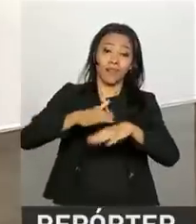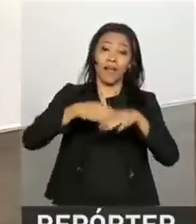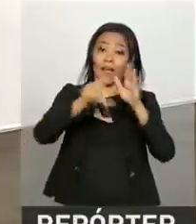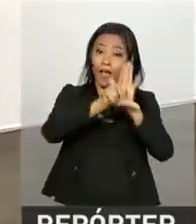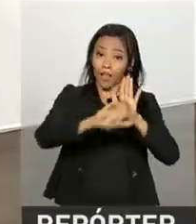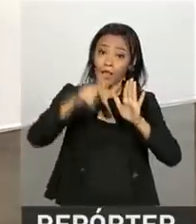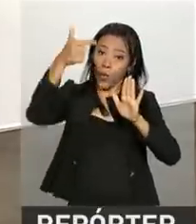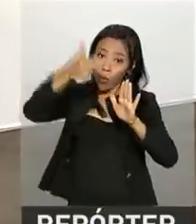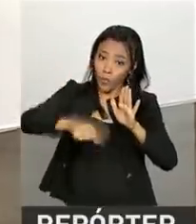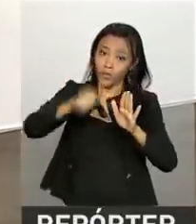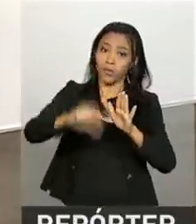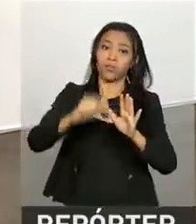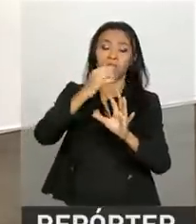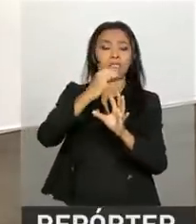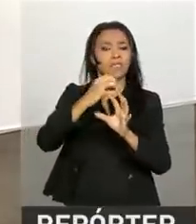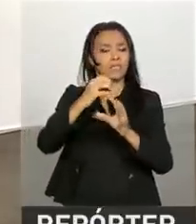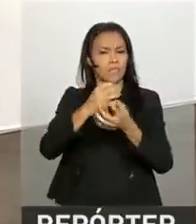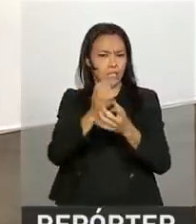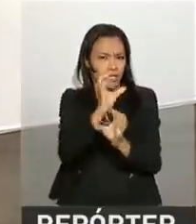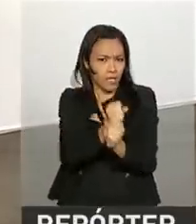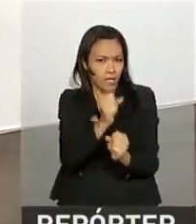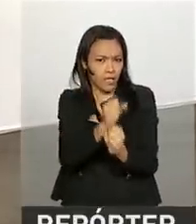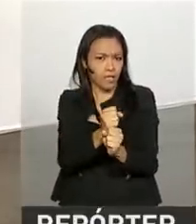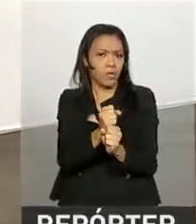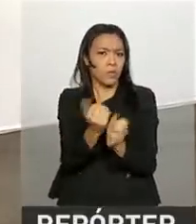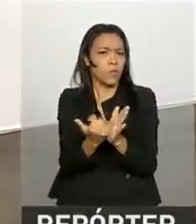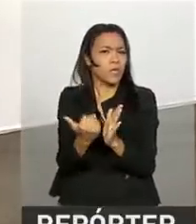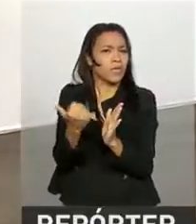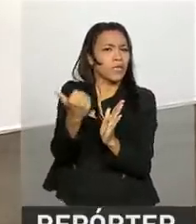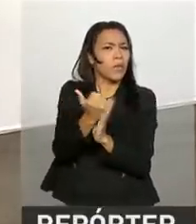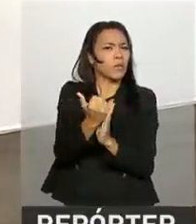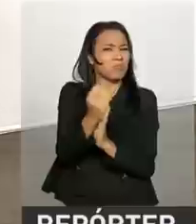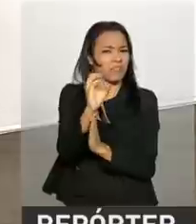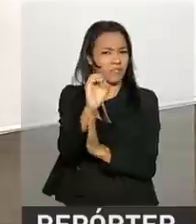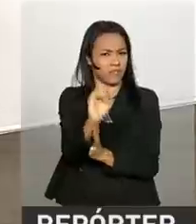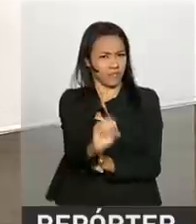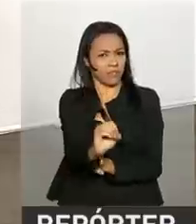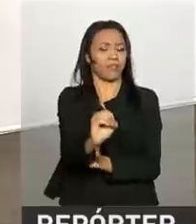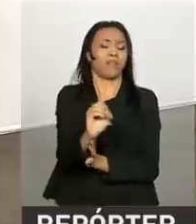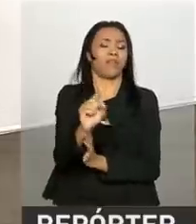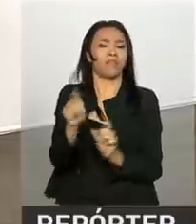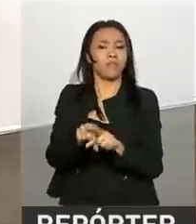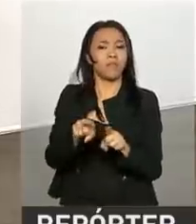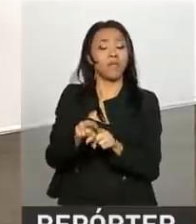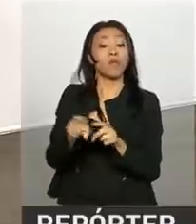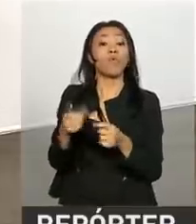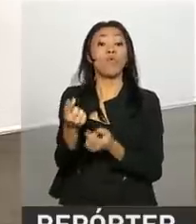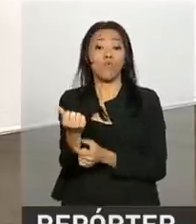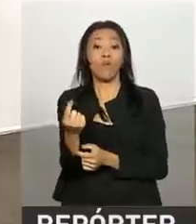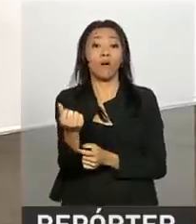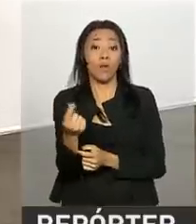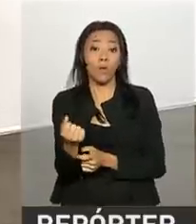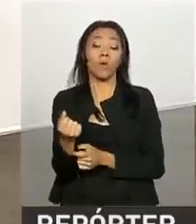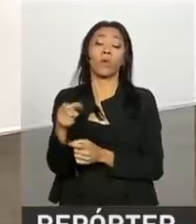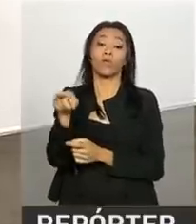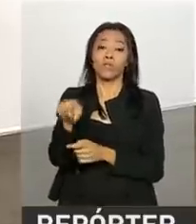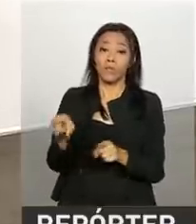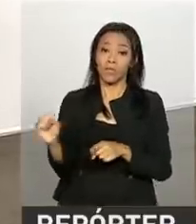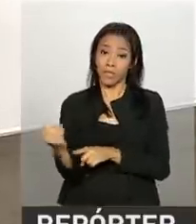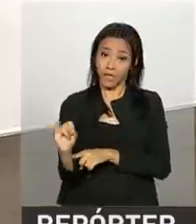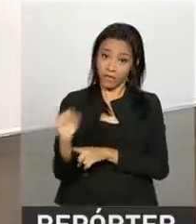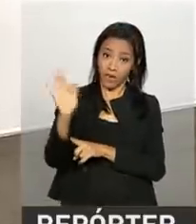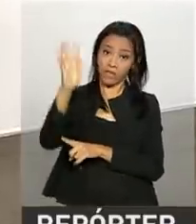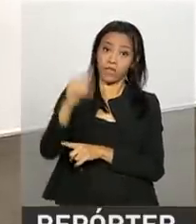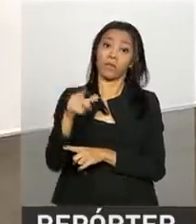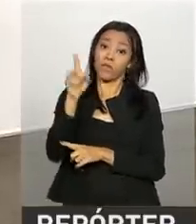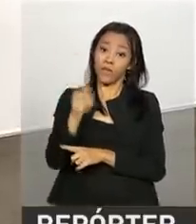seja calculado um crescimento zero. Além desse crescimento zero, é calculado aí o valor da inflação medida pelo INPC, que é o Índice Nacional de